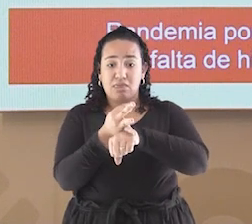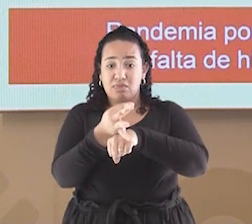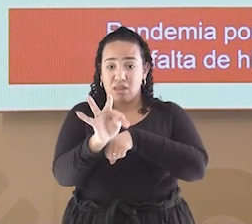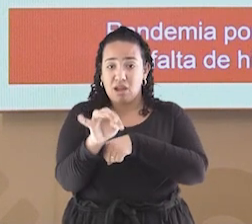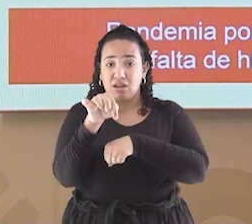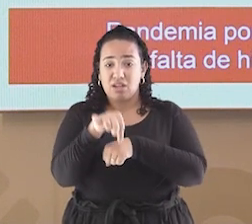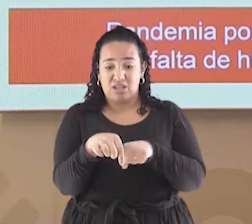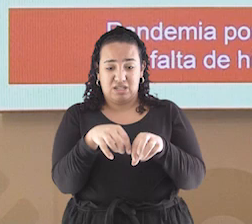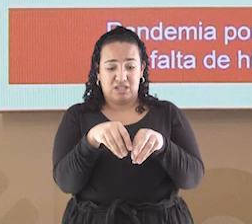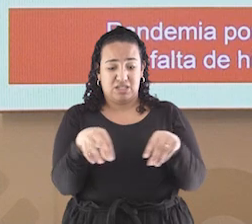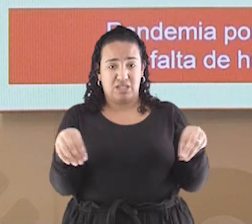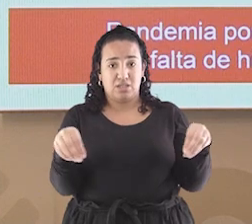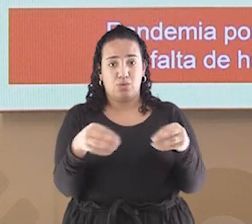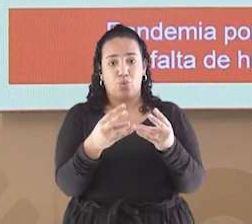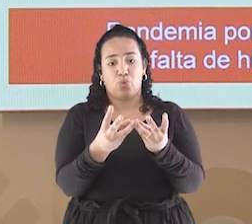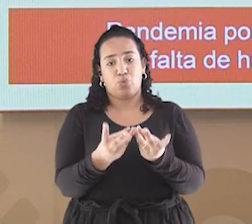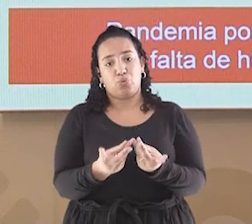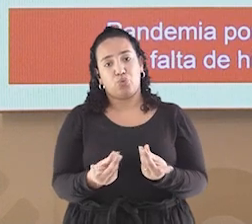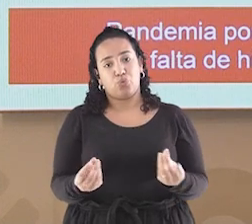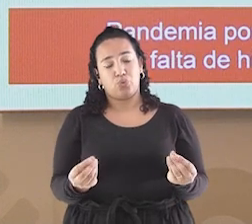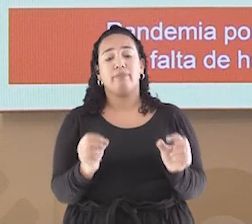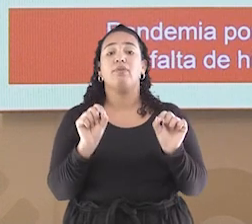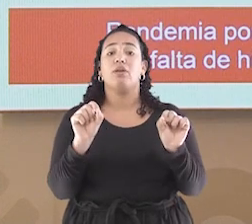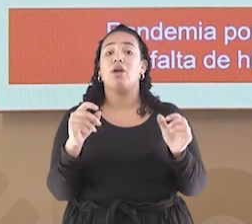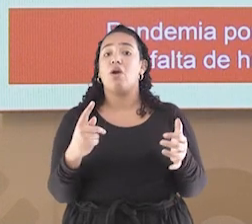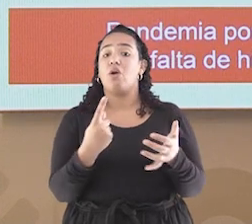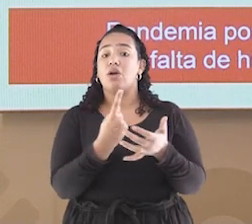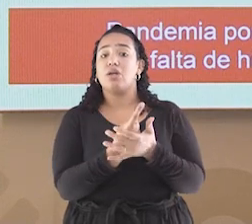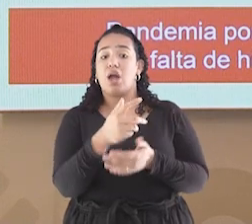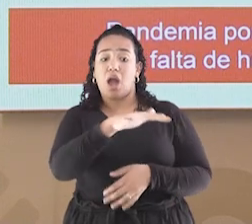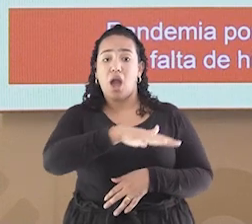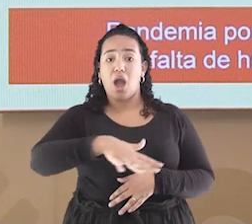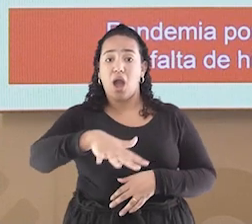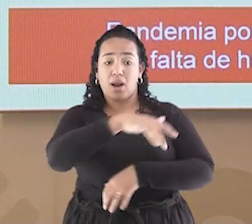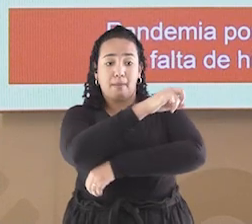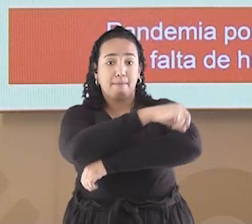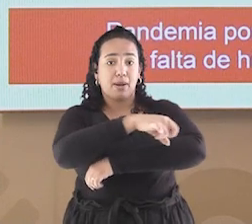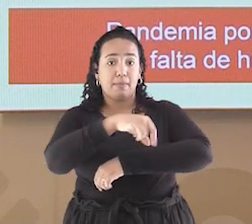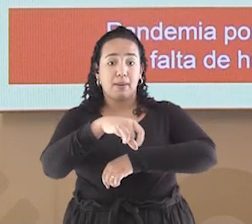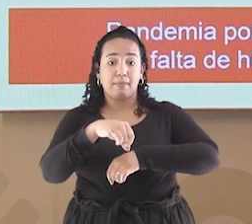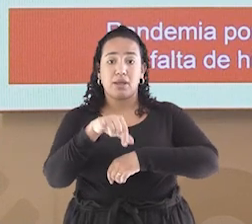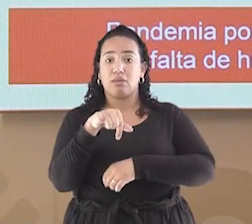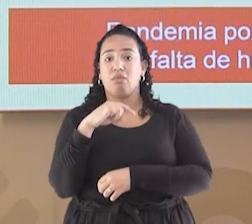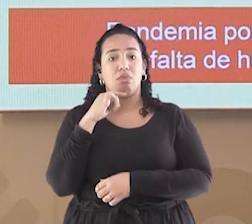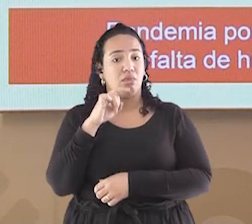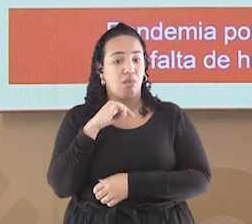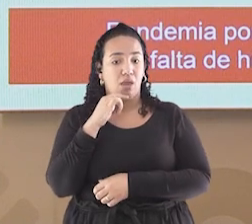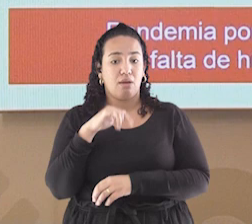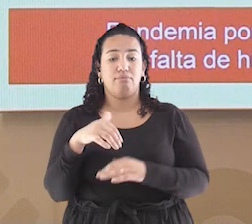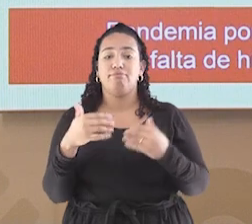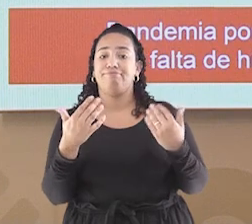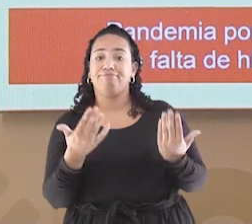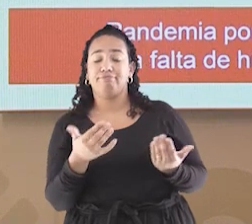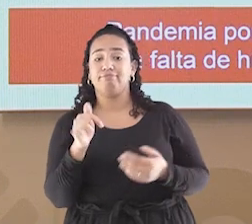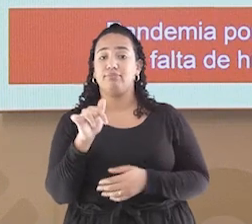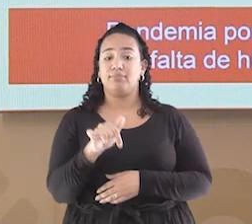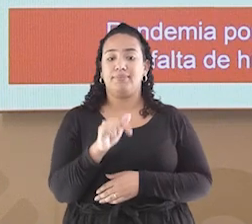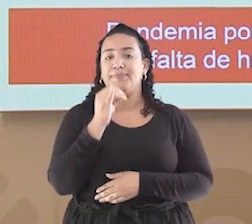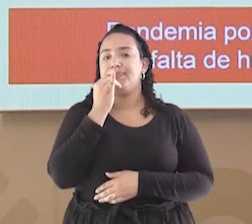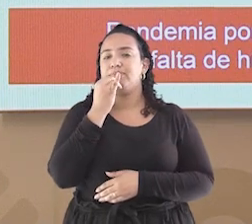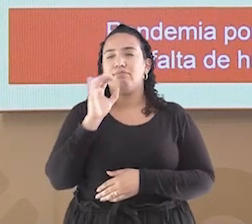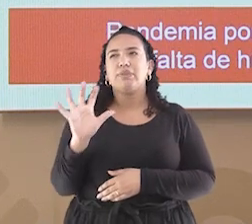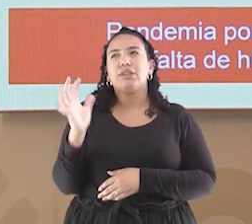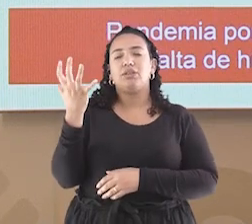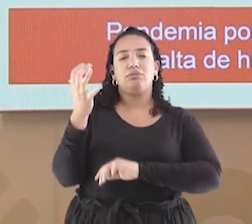do solo. Isso deixou a maior parte das terras de cultivo inférteis. Juntando esse fato a uma mudança climática